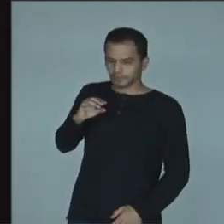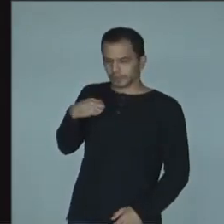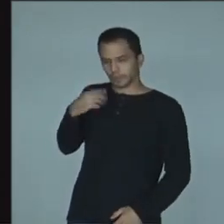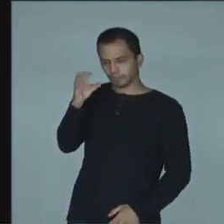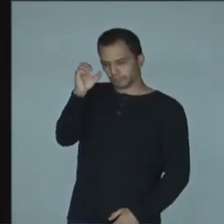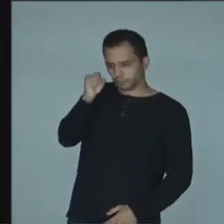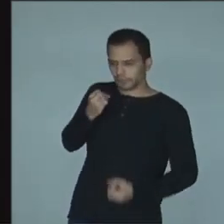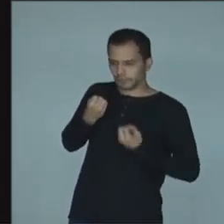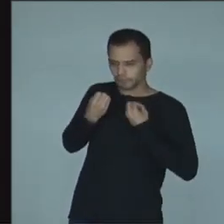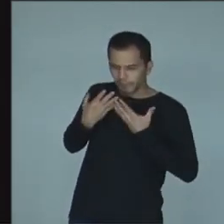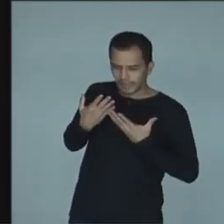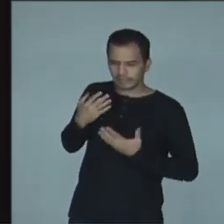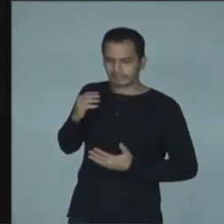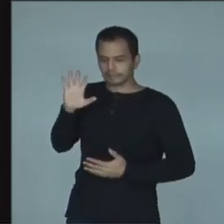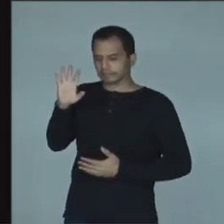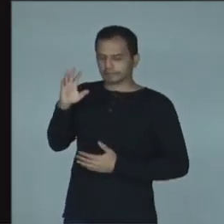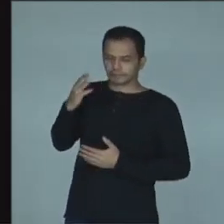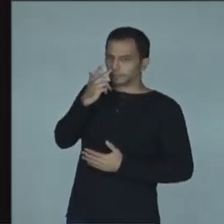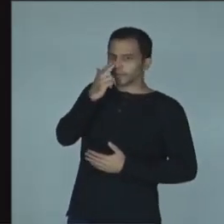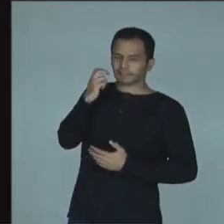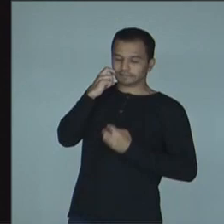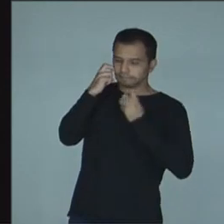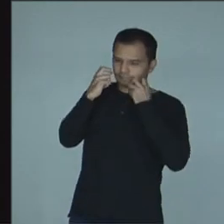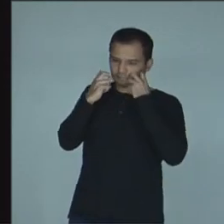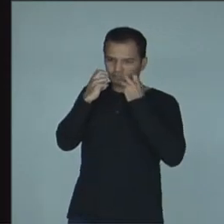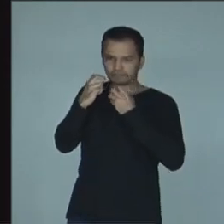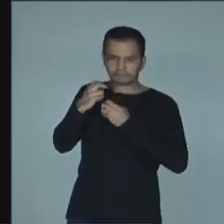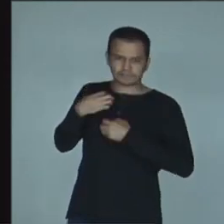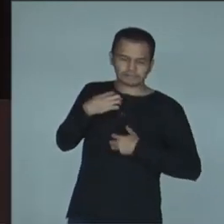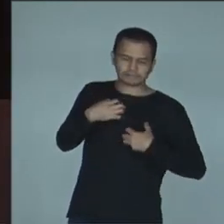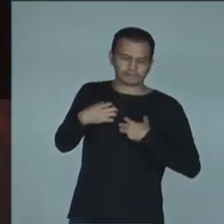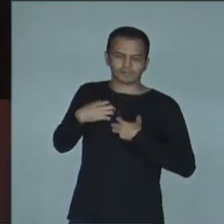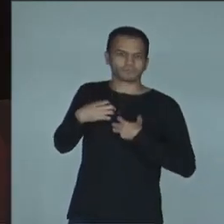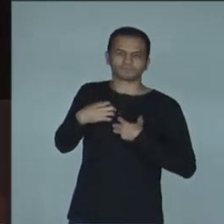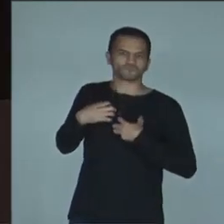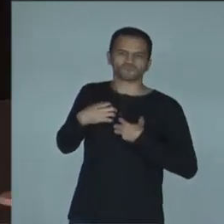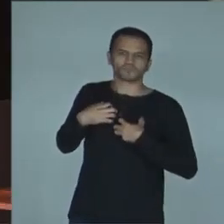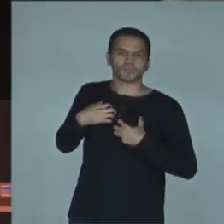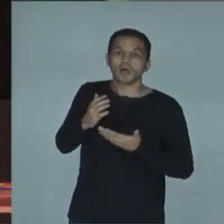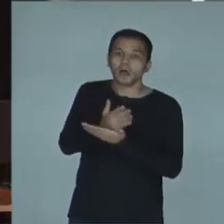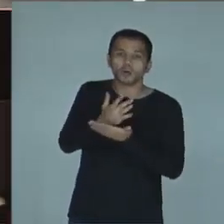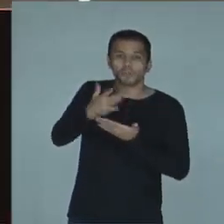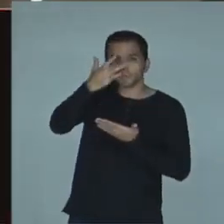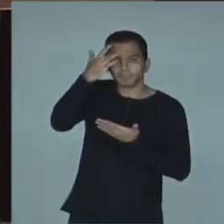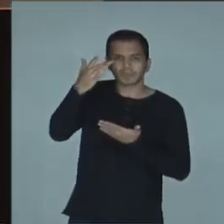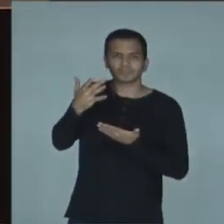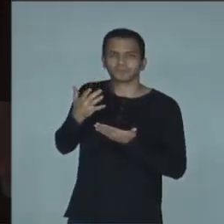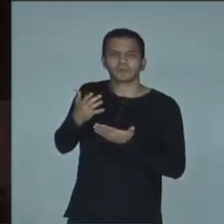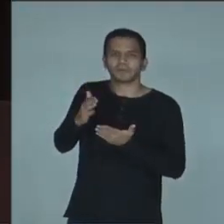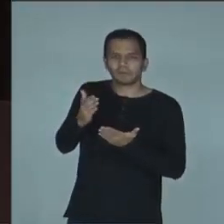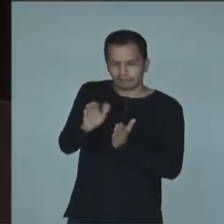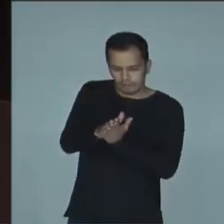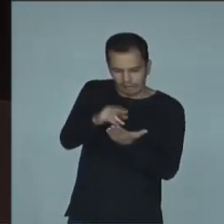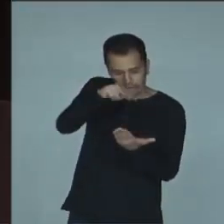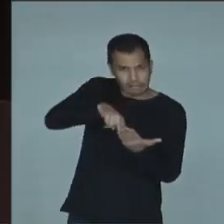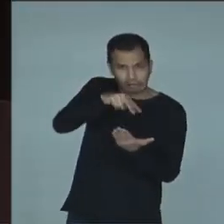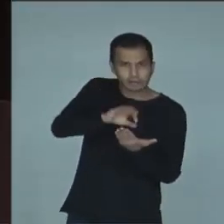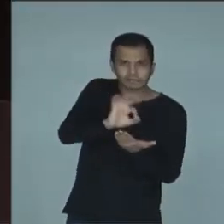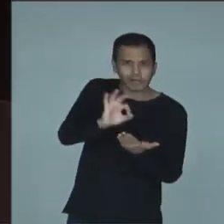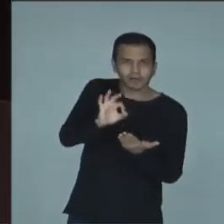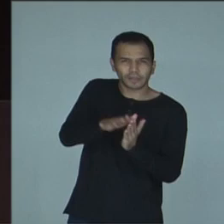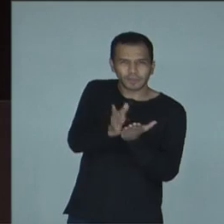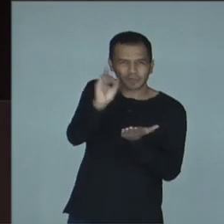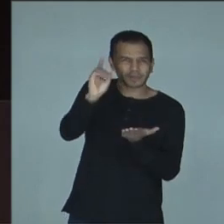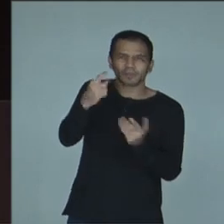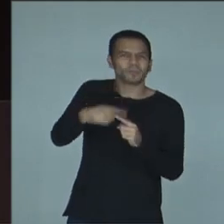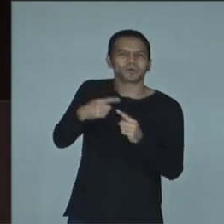pedir que você vai abençoar você não tem nem cara de fazer isso você fica sem graça quantas pessoas vão ser Bíblia porque tô sem graça com Deus porque tô